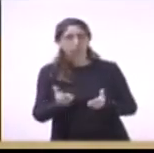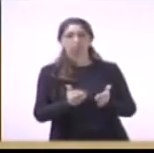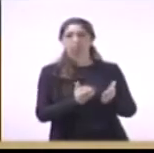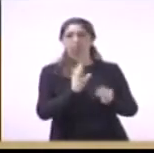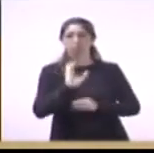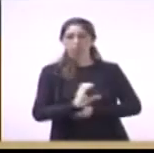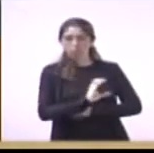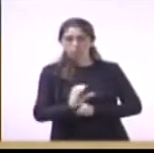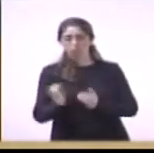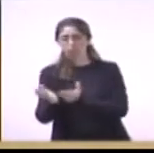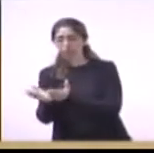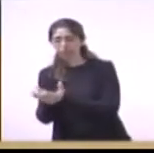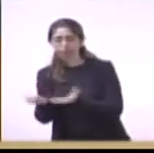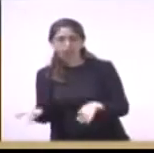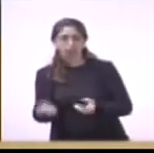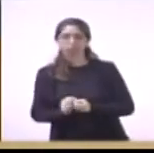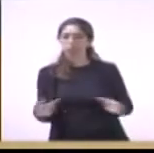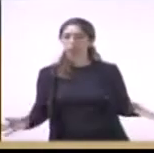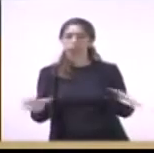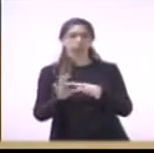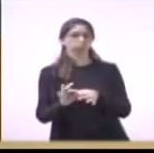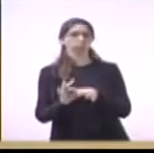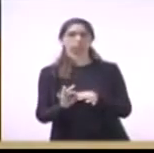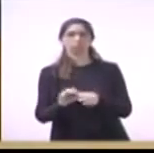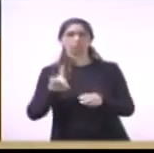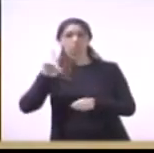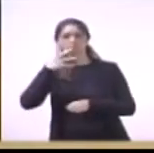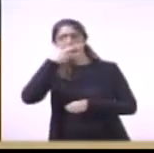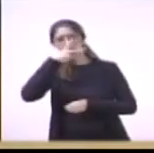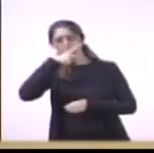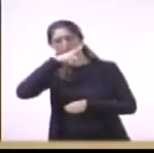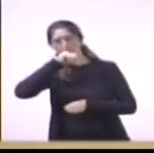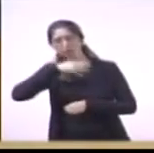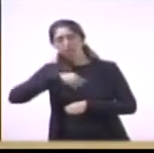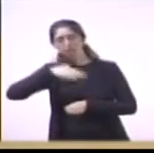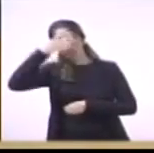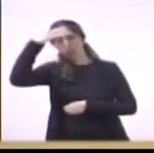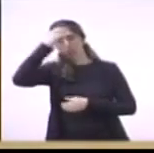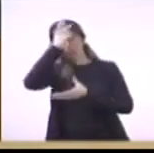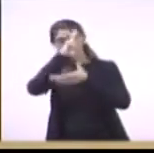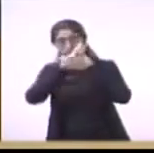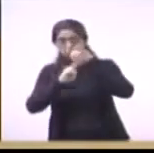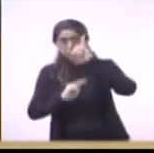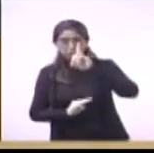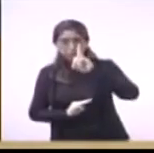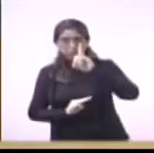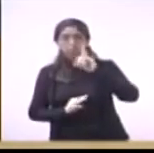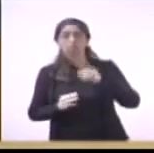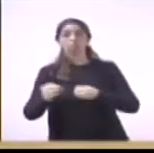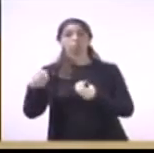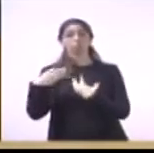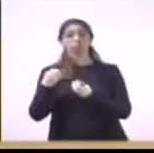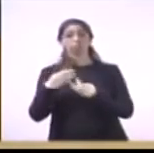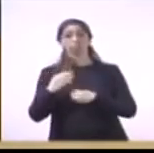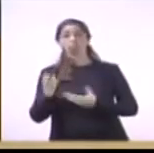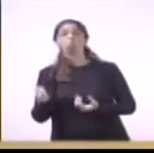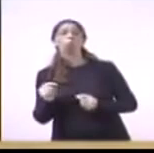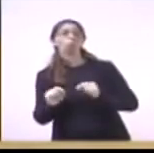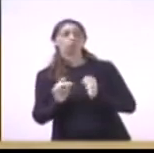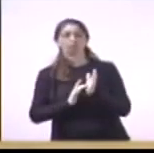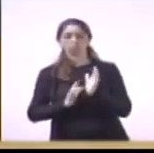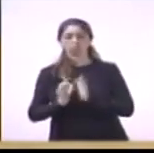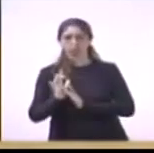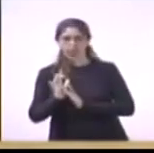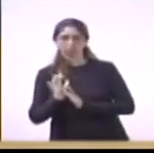católico e muitas pessoas, eles querem um Deus só, é o Deus Pai, Filho e Espírito Santo. E Jesus nos ensinou que nós temos que amar o próximo. Quando fala que tem que